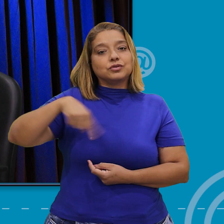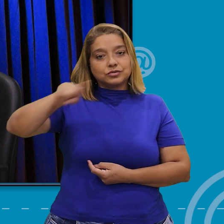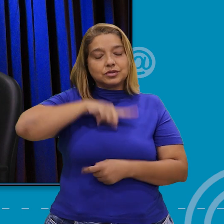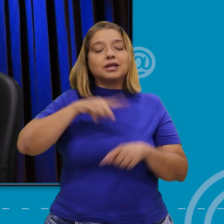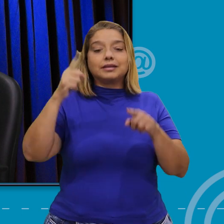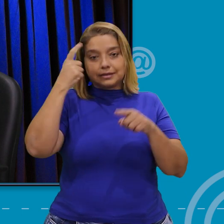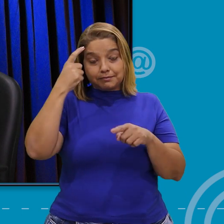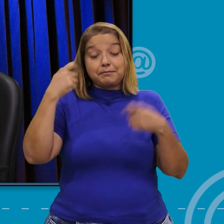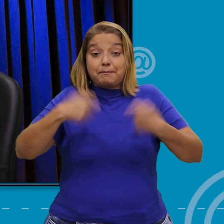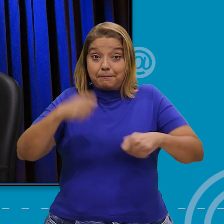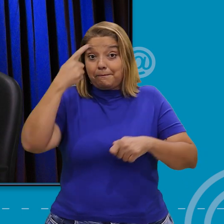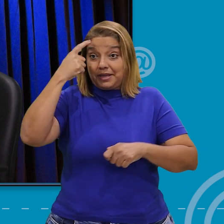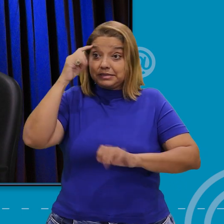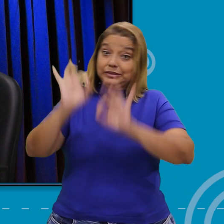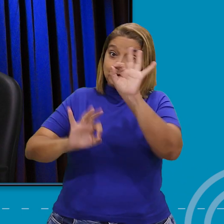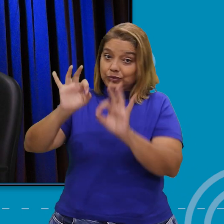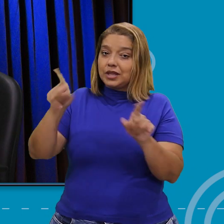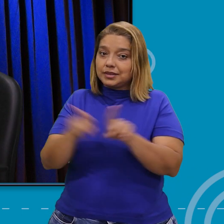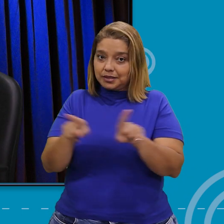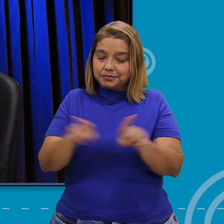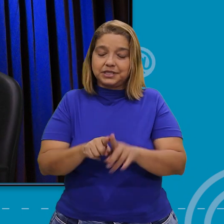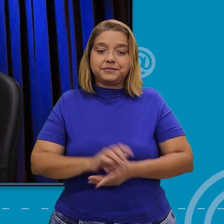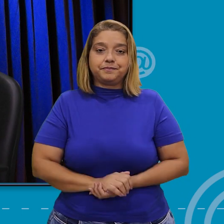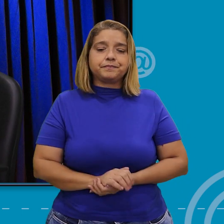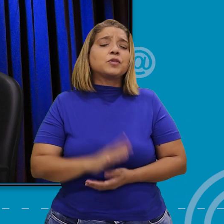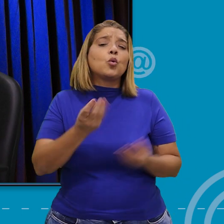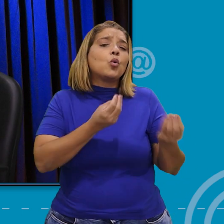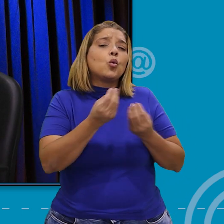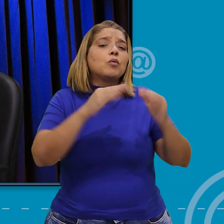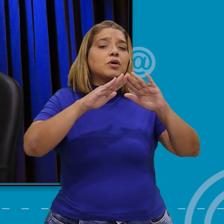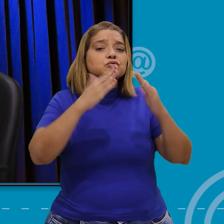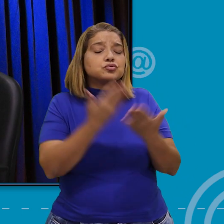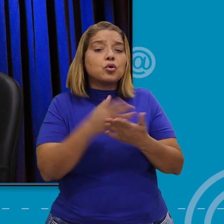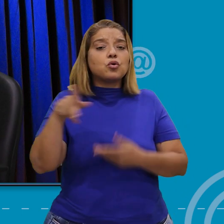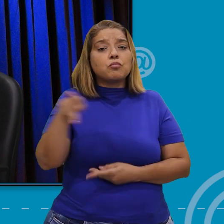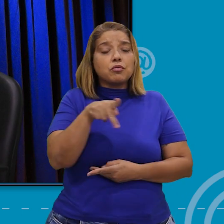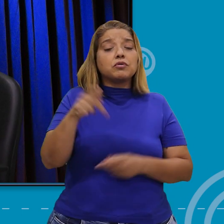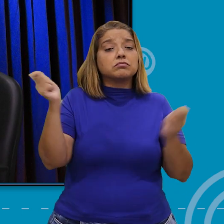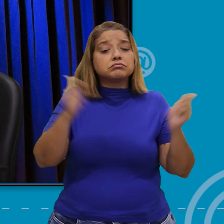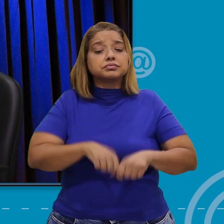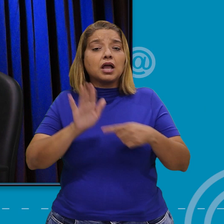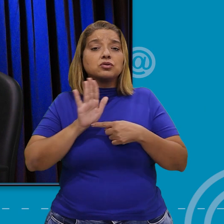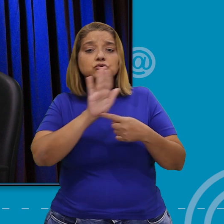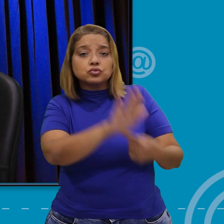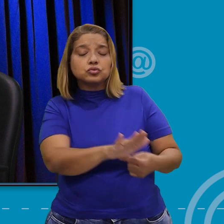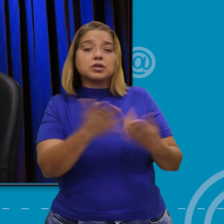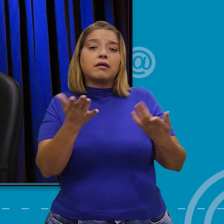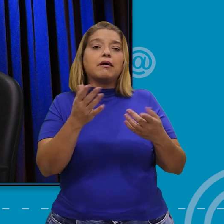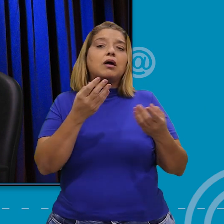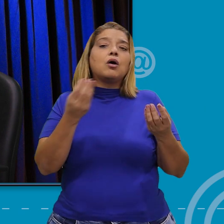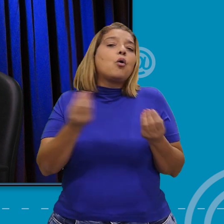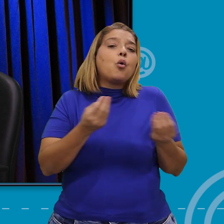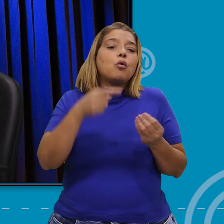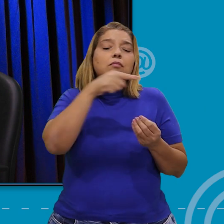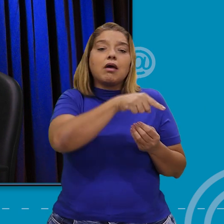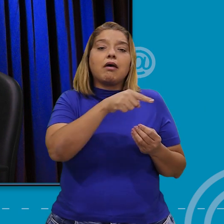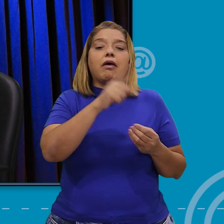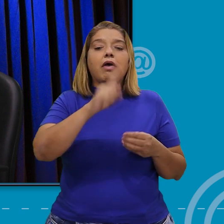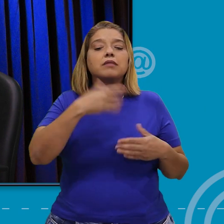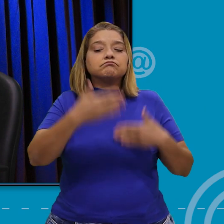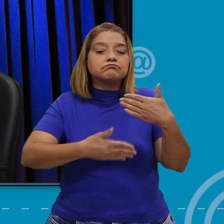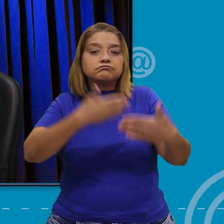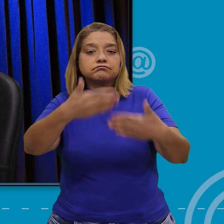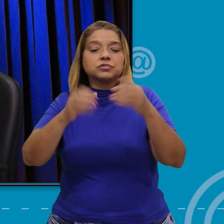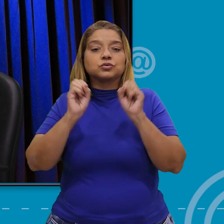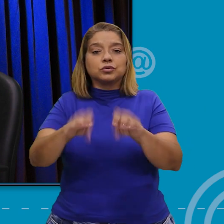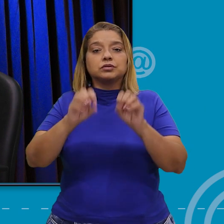que ser levados, né, em consideração. E como é que a escola, os professores podem ajudar, podem contribuir nesse